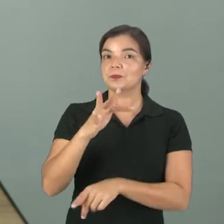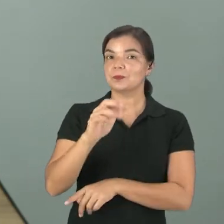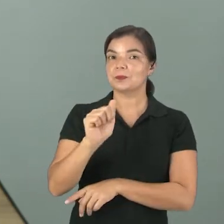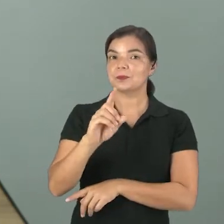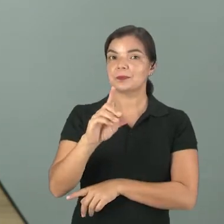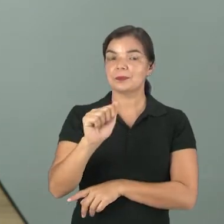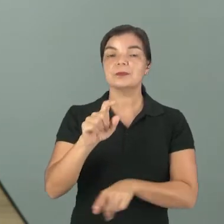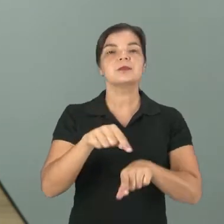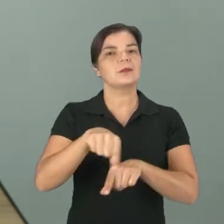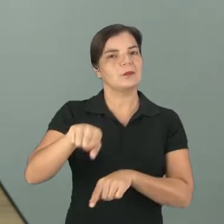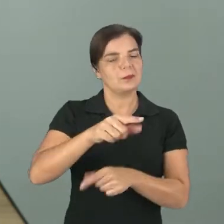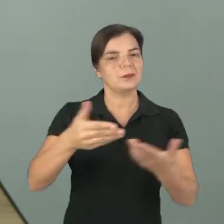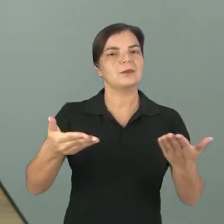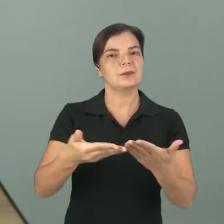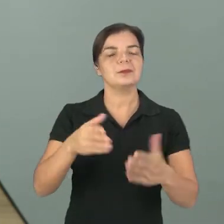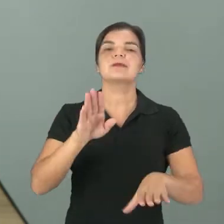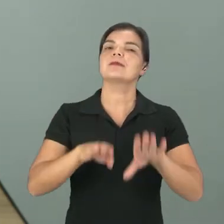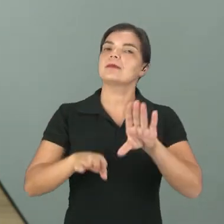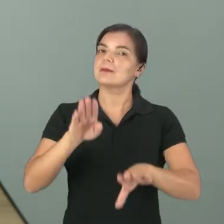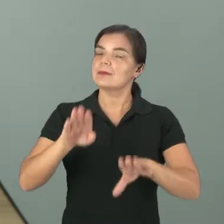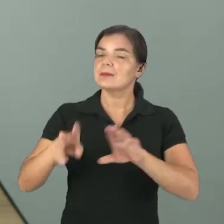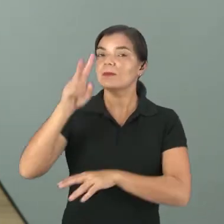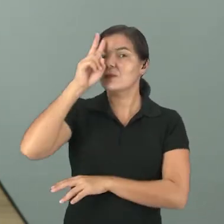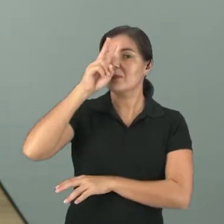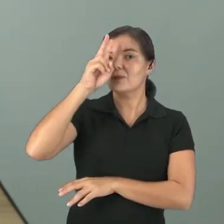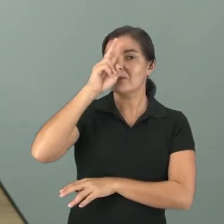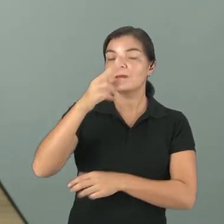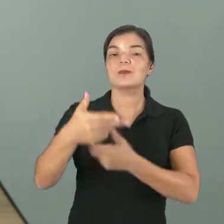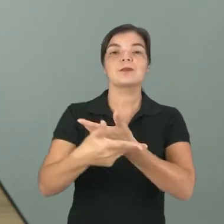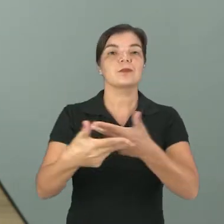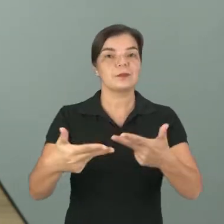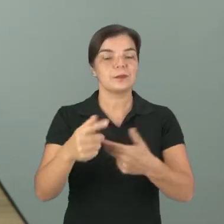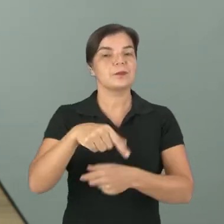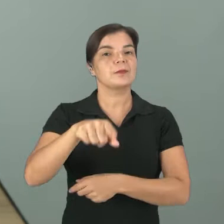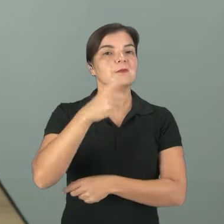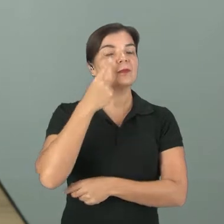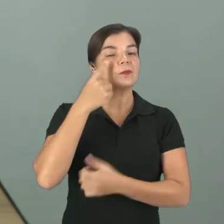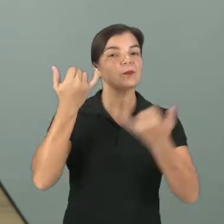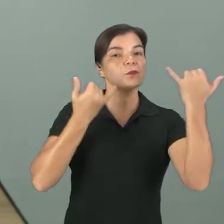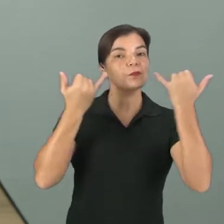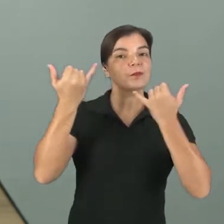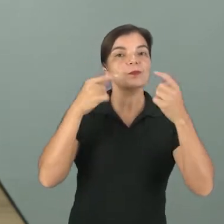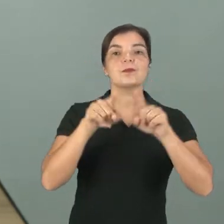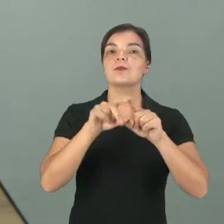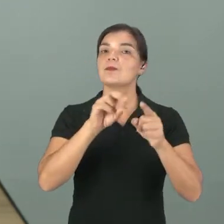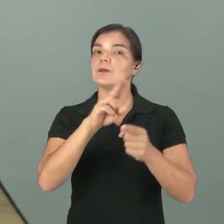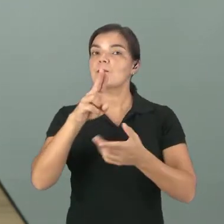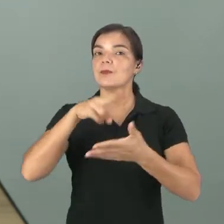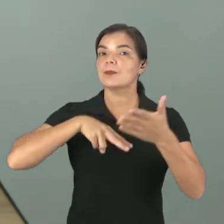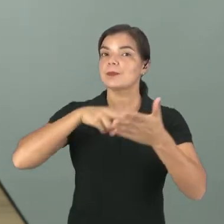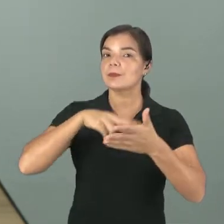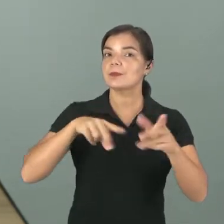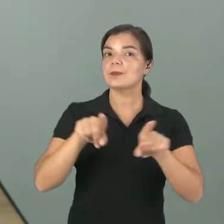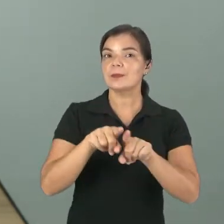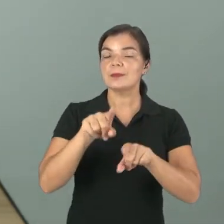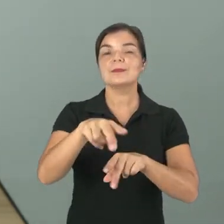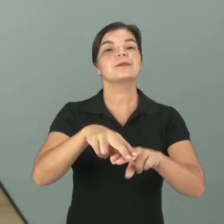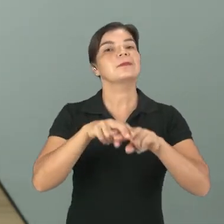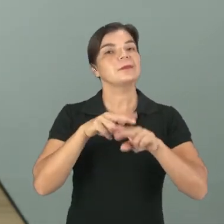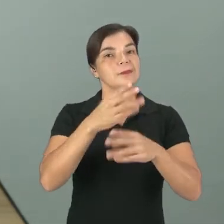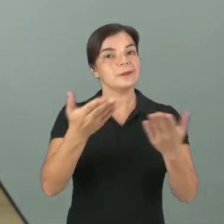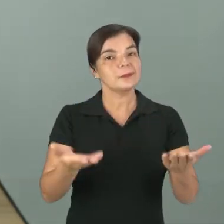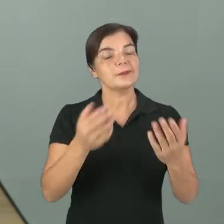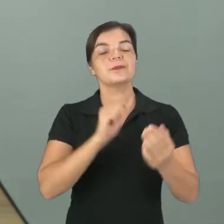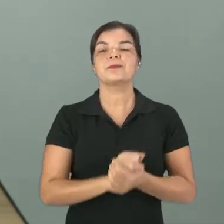Agora sim, talvez você esteja começando a lembrar alguma história que você já ouviu ou que você já leu, não é mesmo? E para isso,